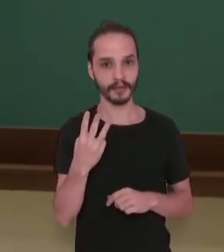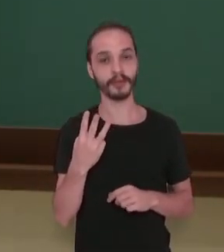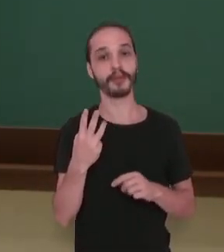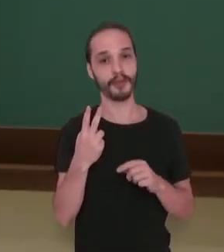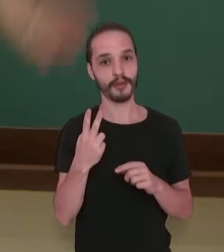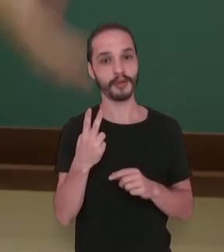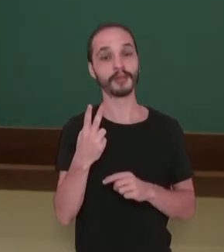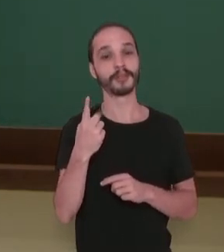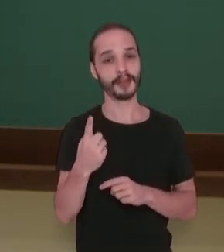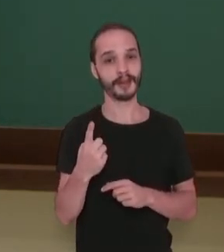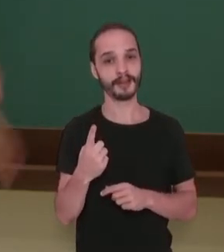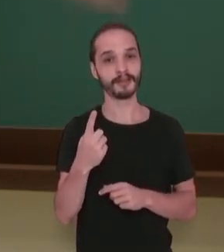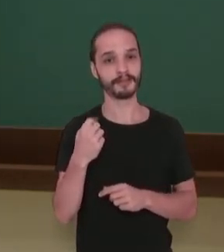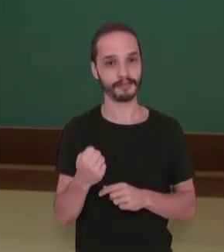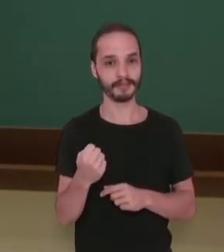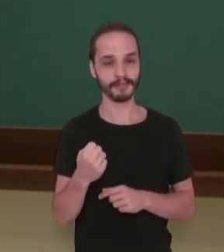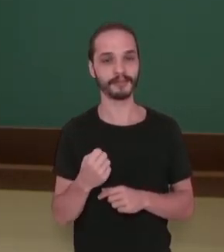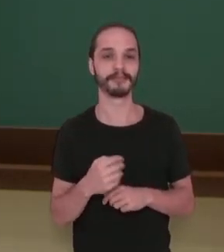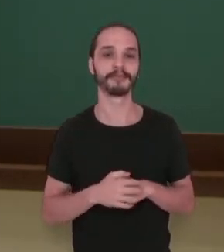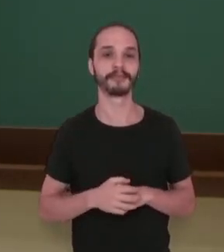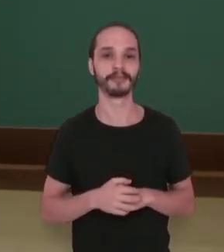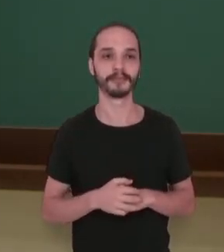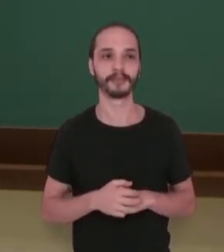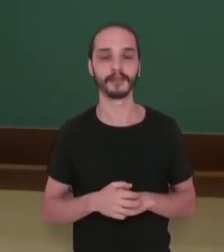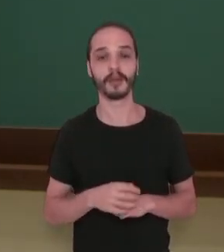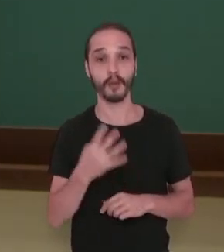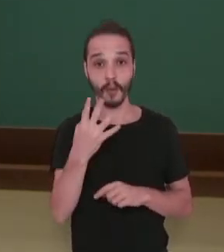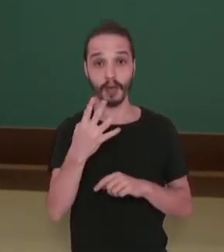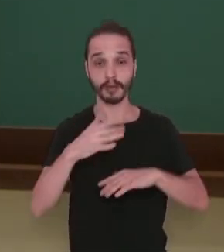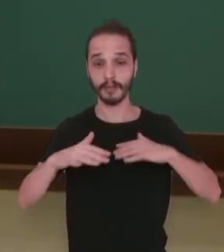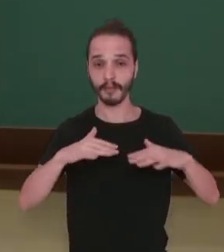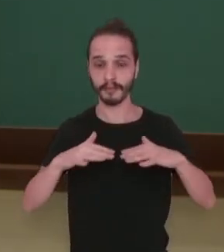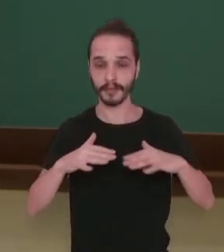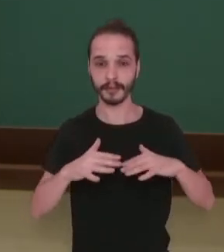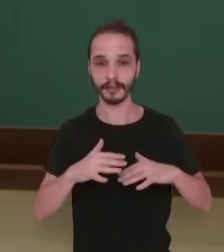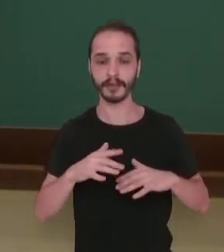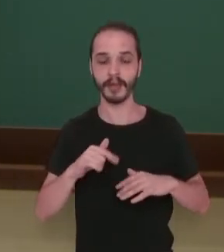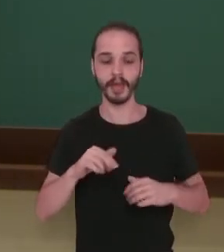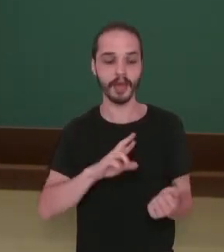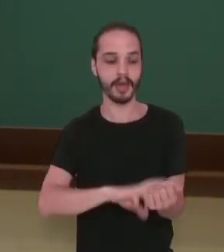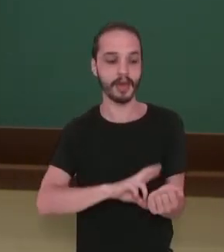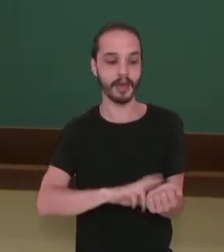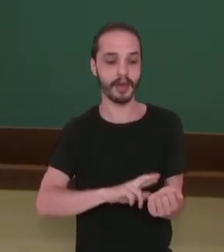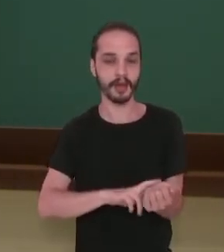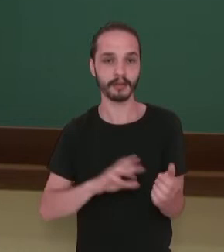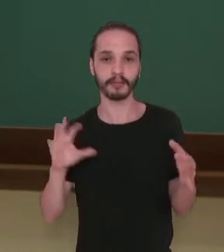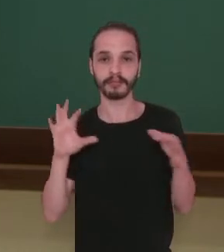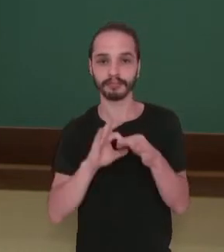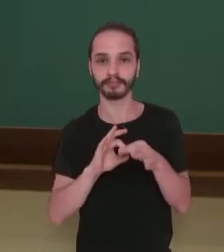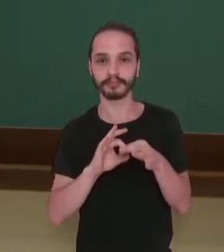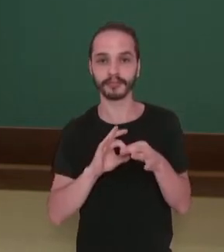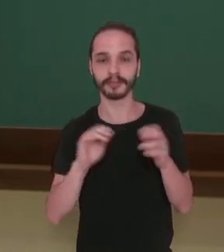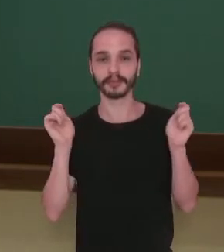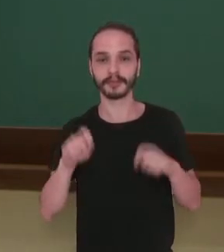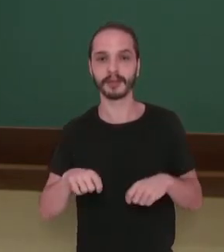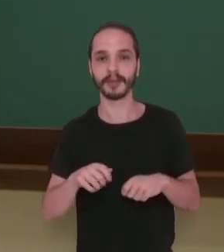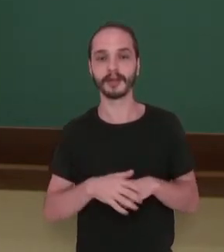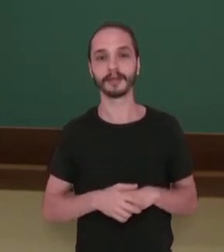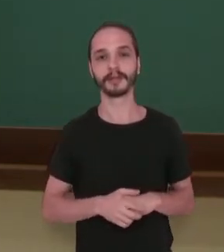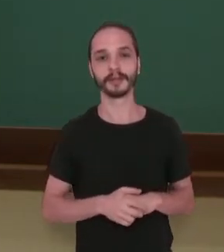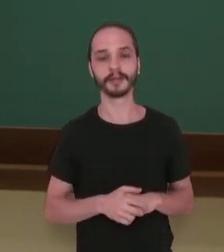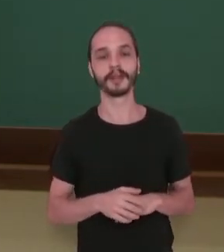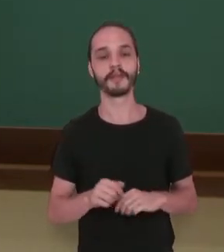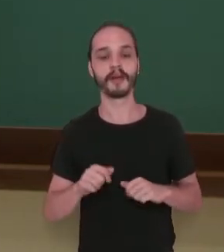Um, dois, três, quatro. Quatro movimentos. De acordo com o ritmo, eu consigo fazer essas coreografias. Vou